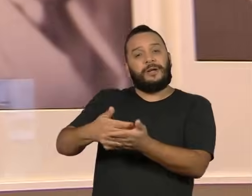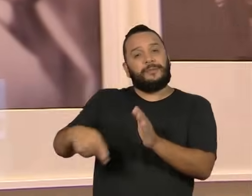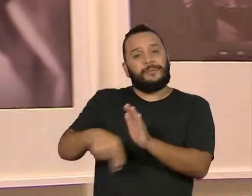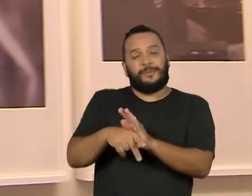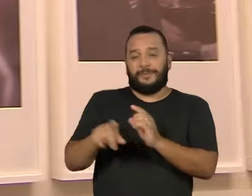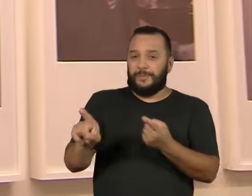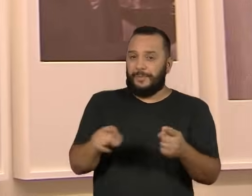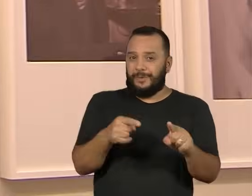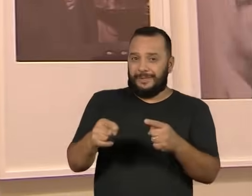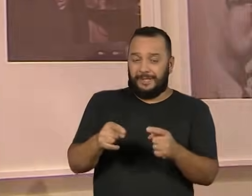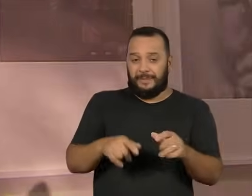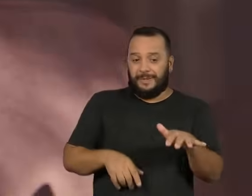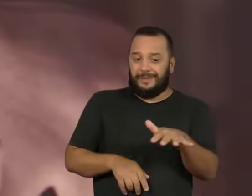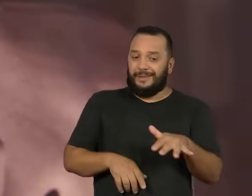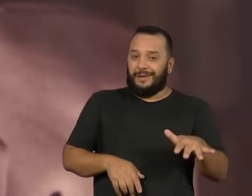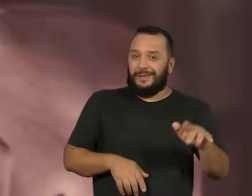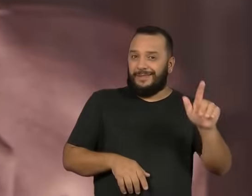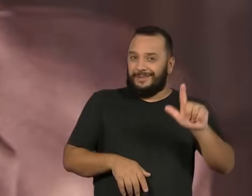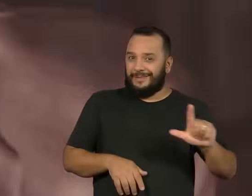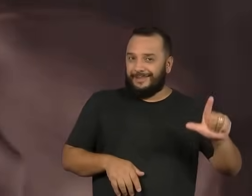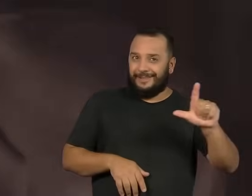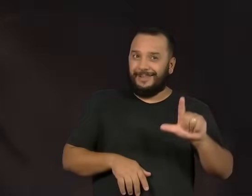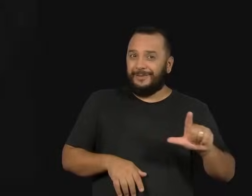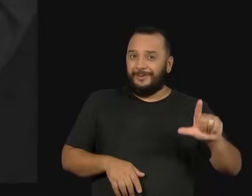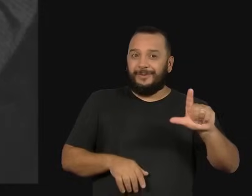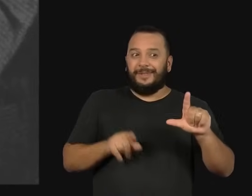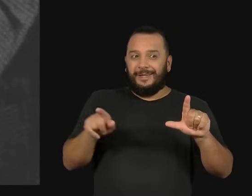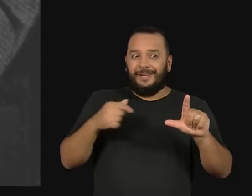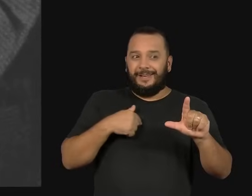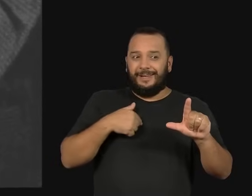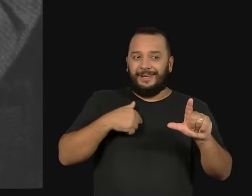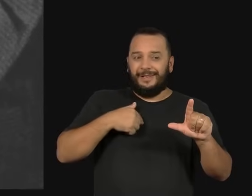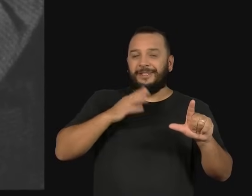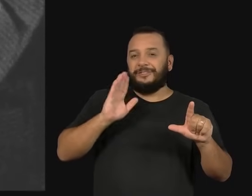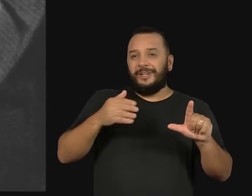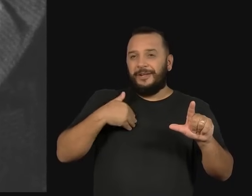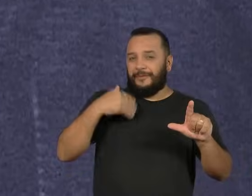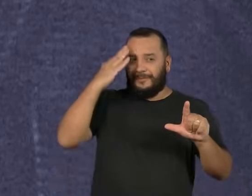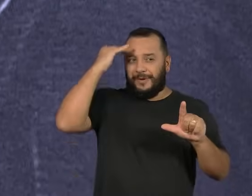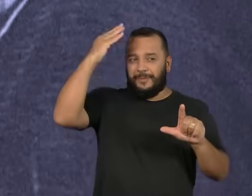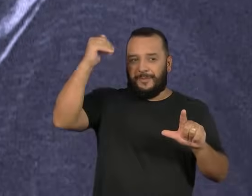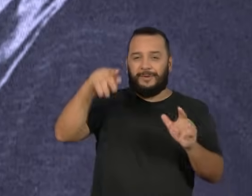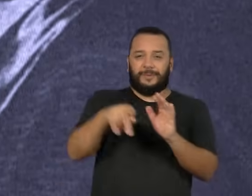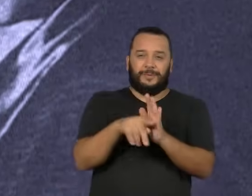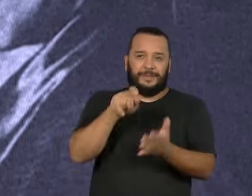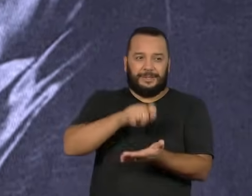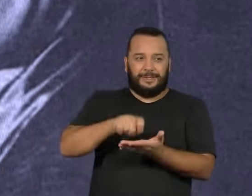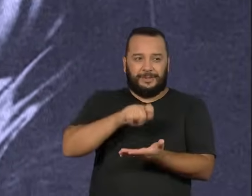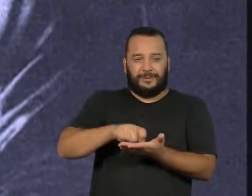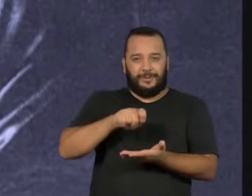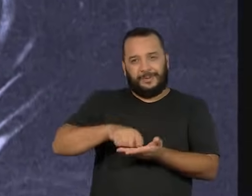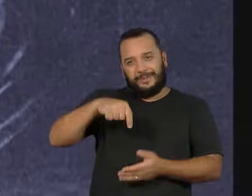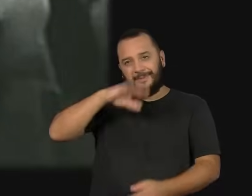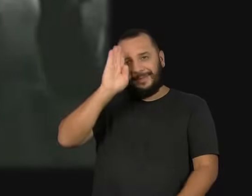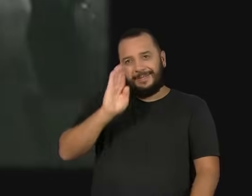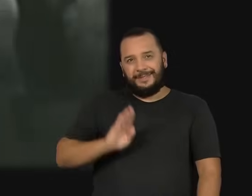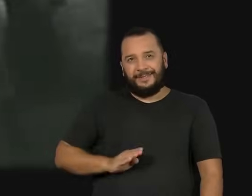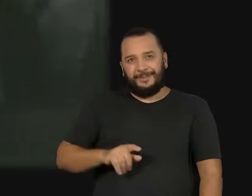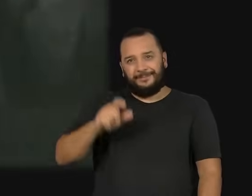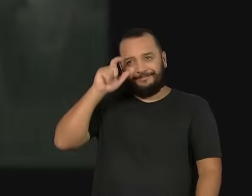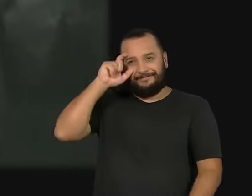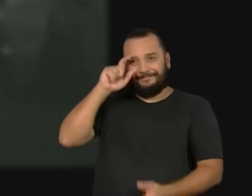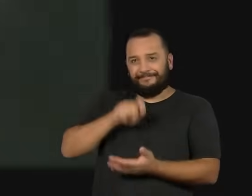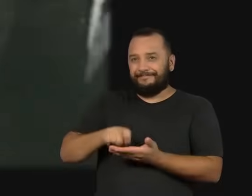Mas foi na literatura que ele se destacou como um dos maiores escritores brasileiros. Mário dedicou grande parte da sua vida